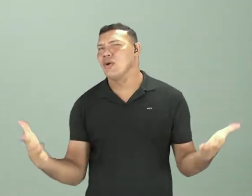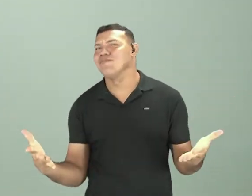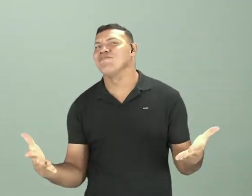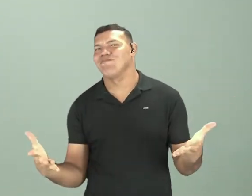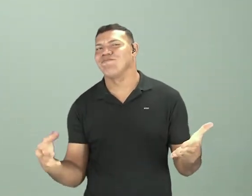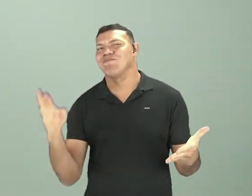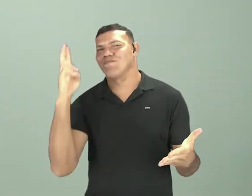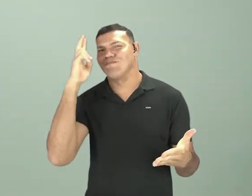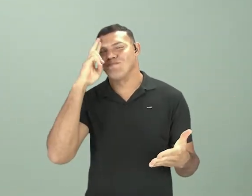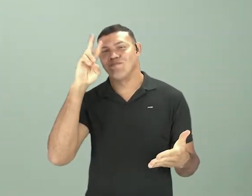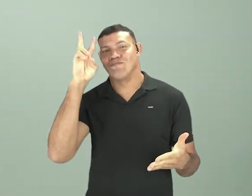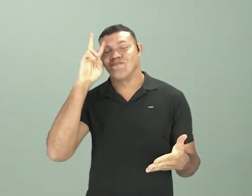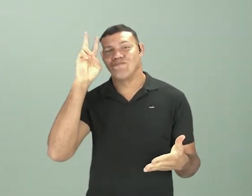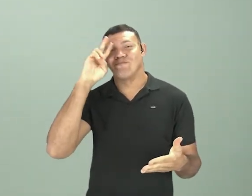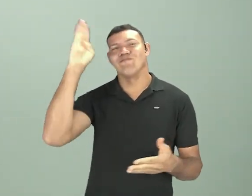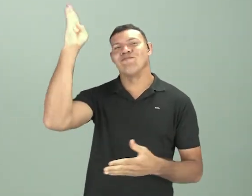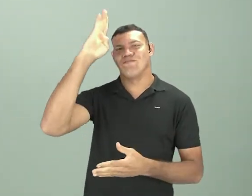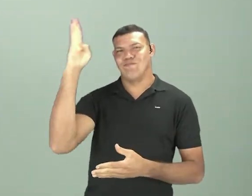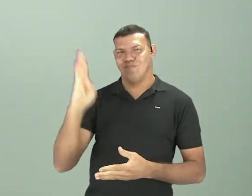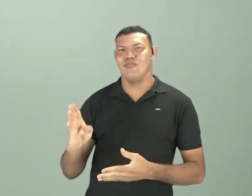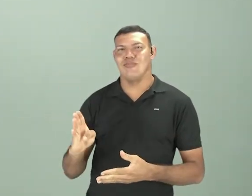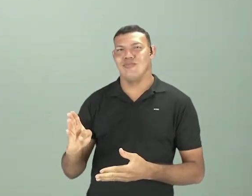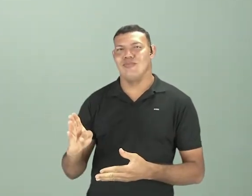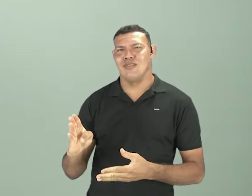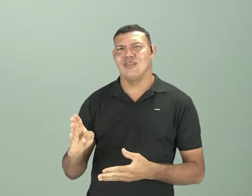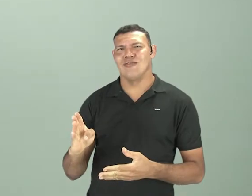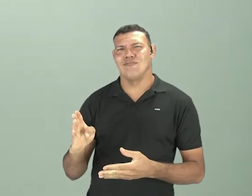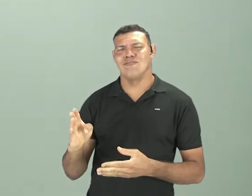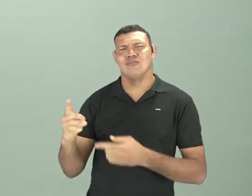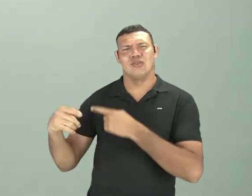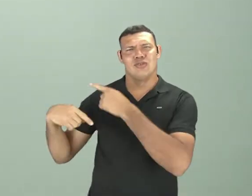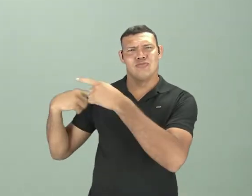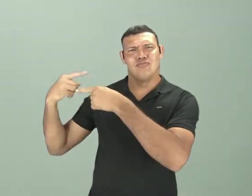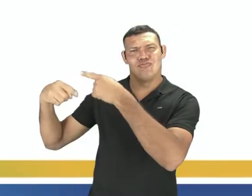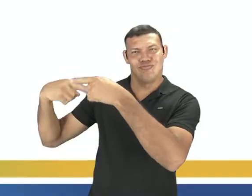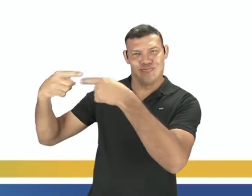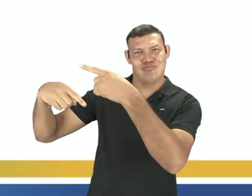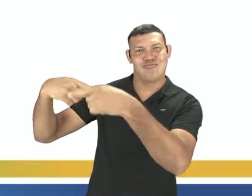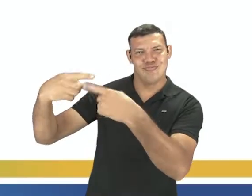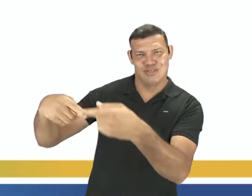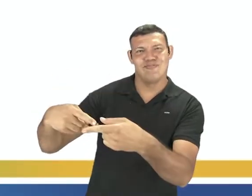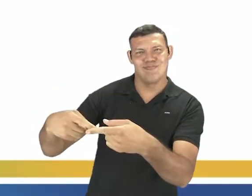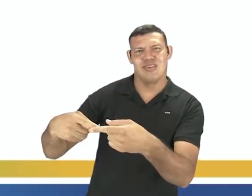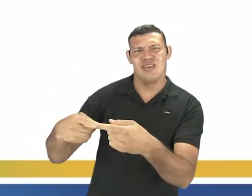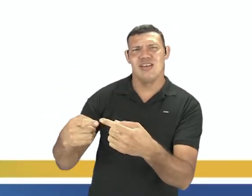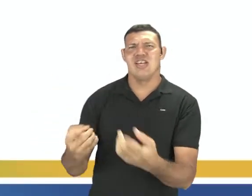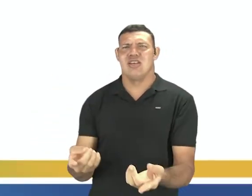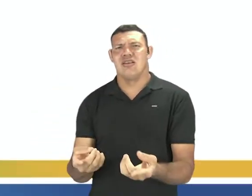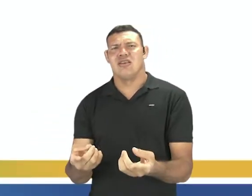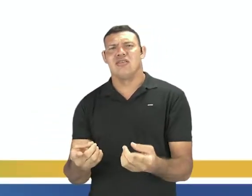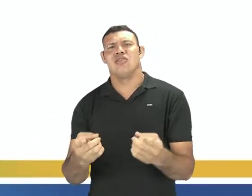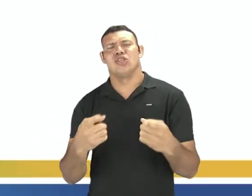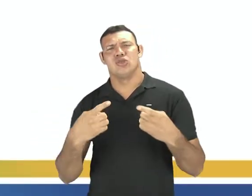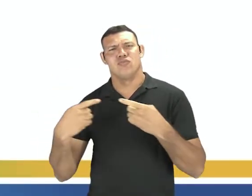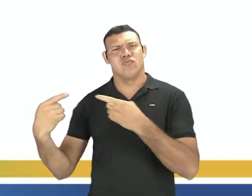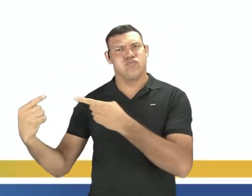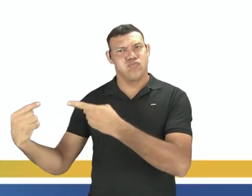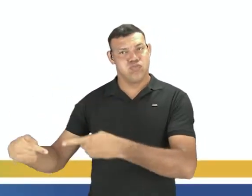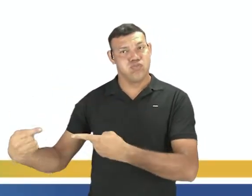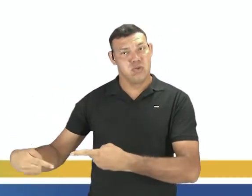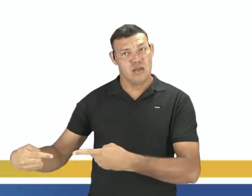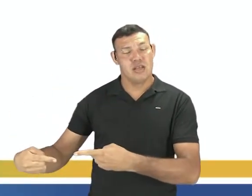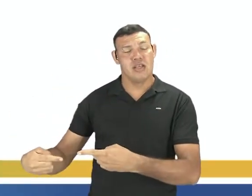do Brasil, né? Nós estamos vindo aí de um percurso, né, que estamos discutindo o século XIX, o